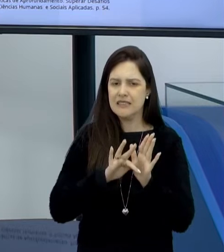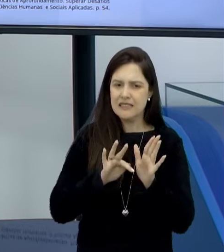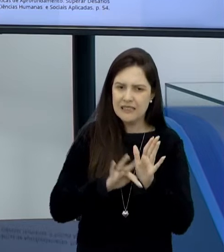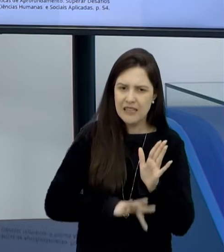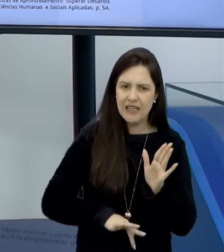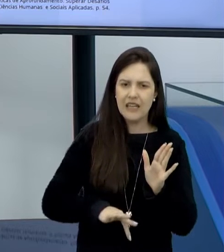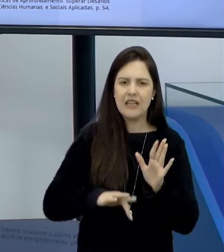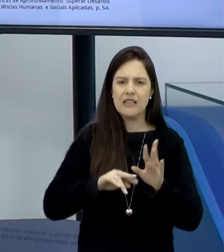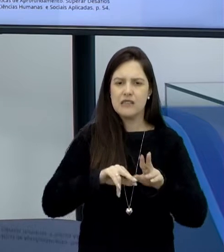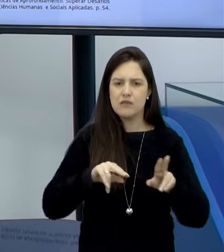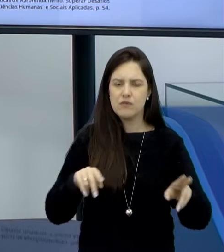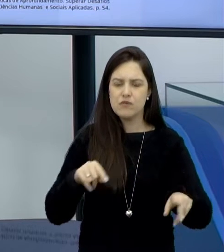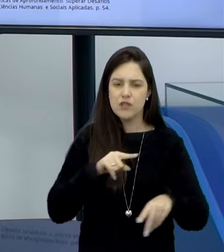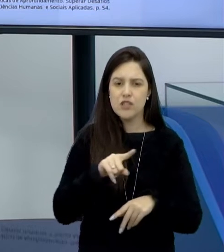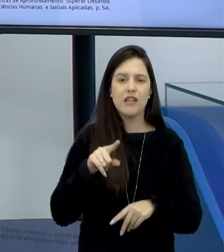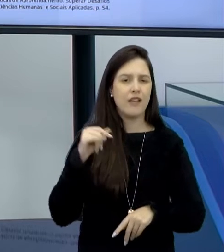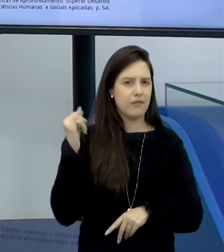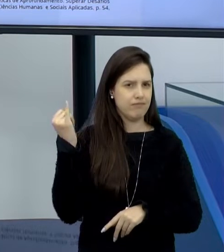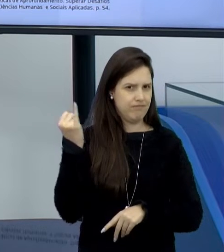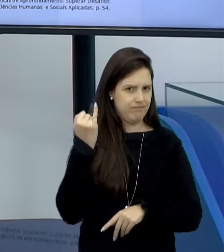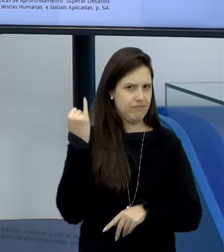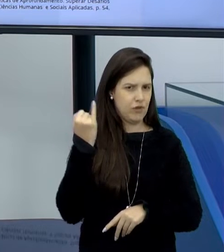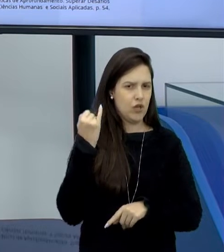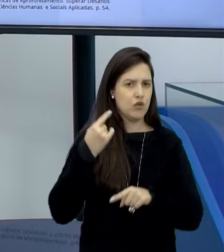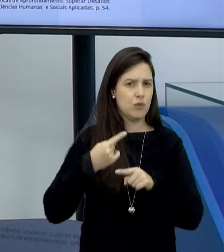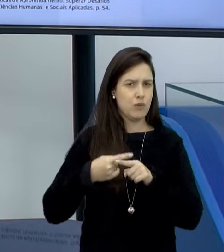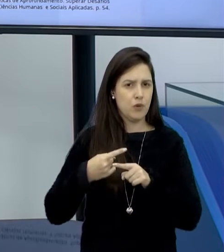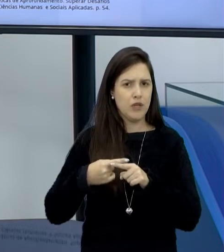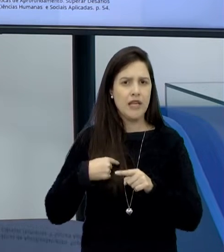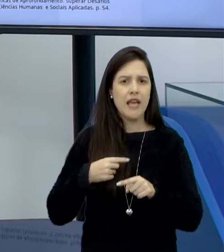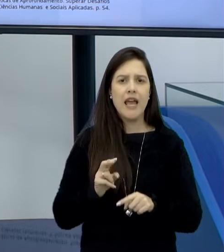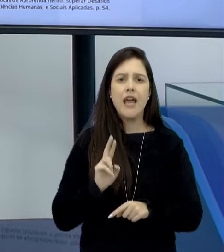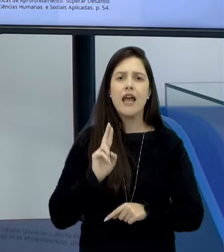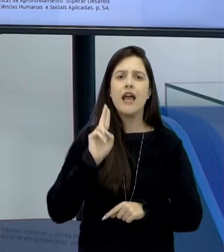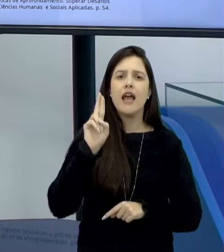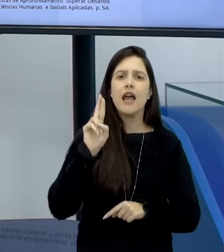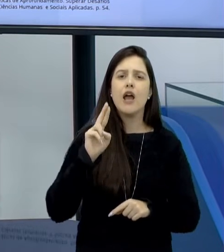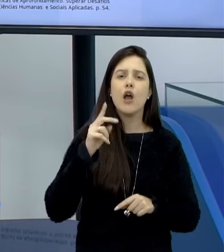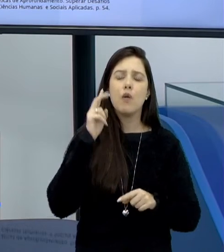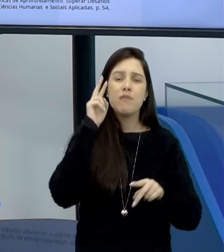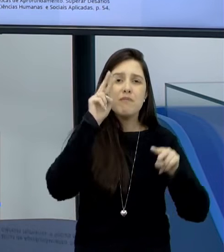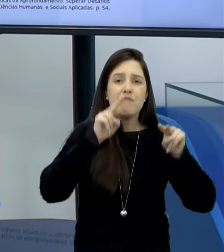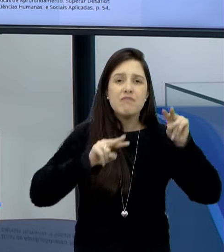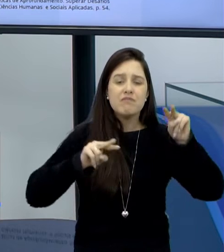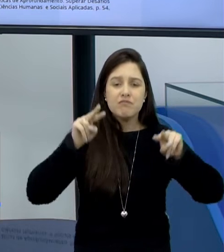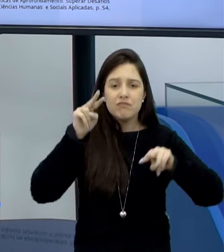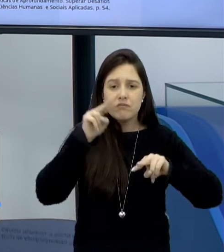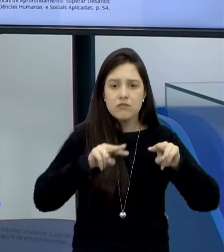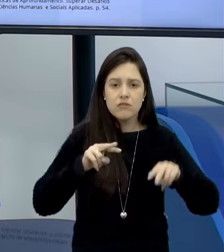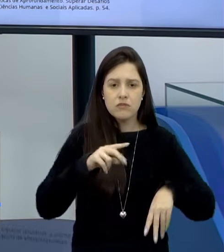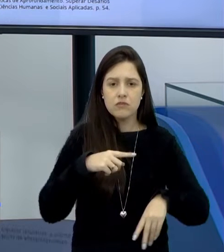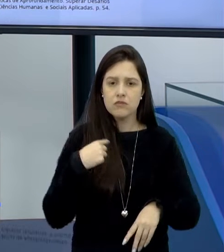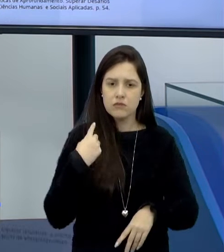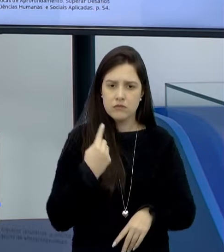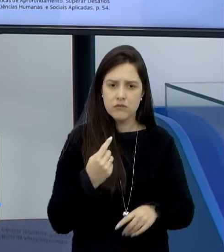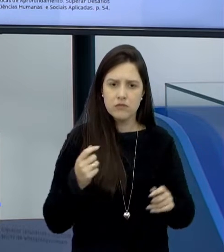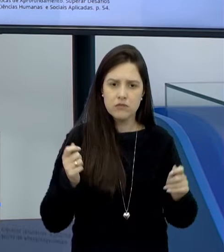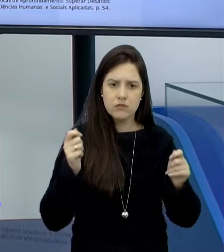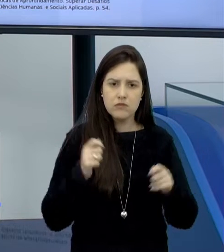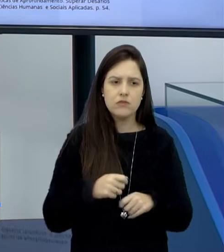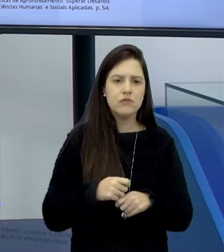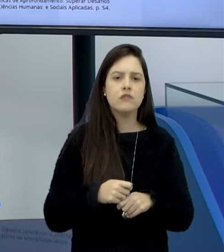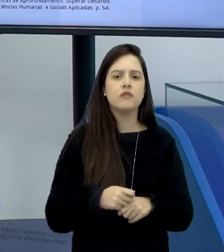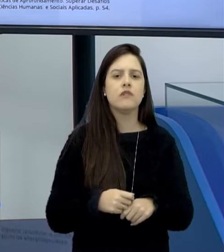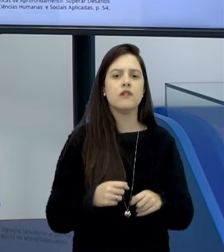Carajá que eu contei para vocês é muito interessante porque ela vai contar muito da cosmovisão. Já anotem essa palavra aí no seu diário de